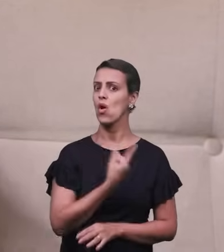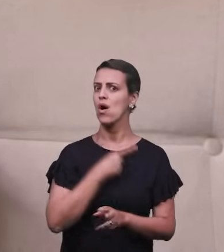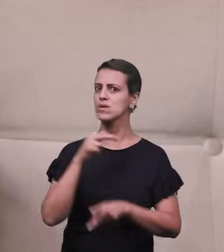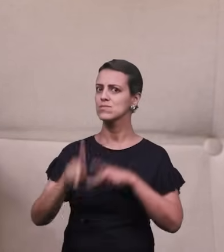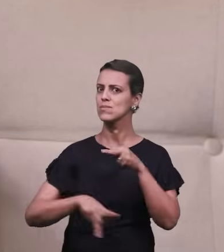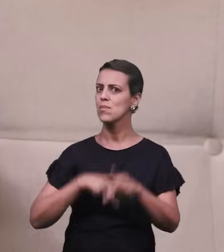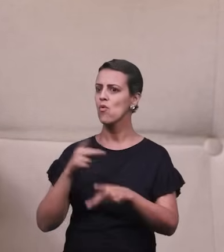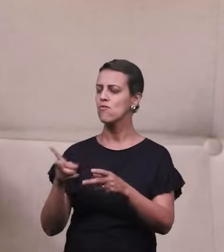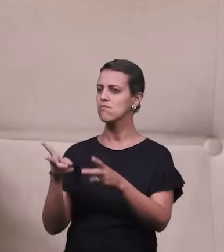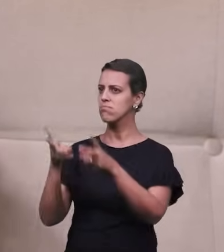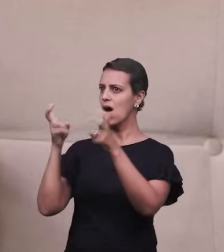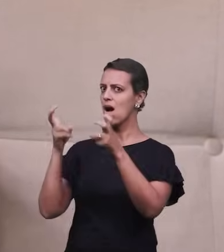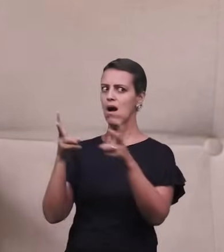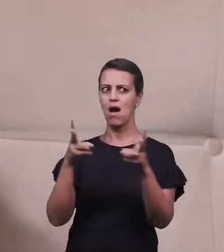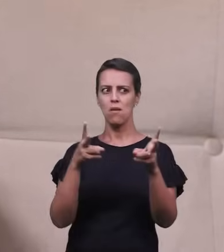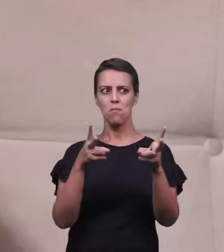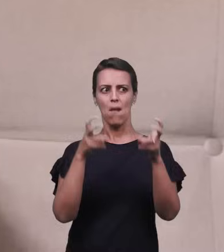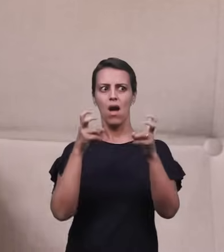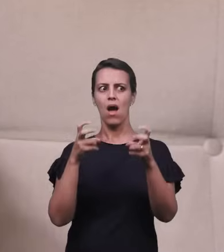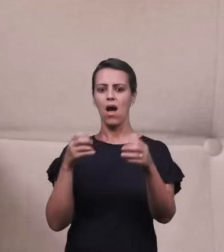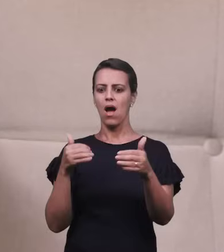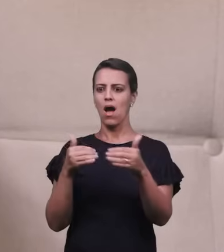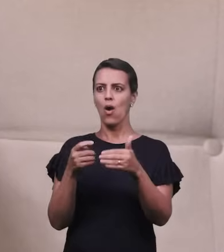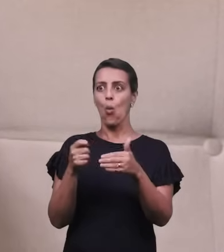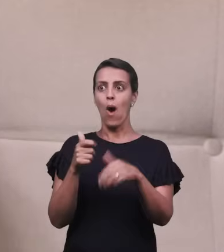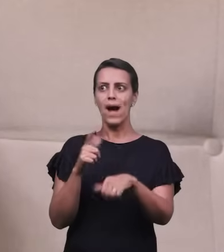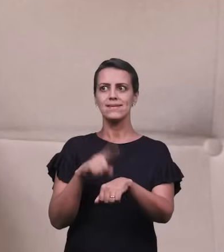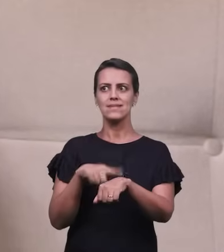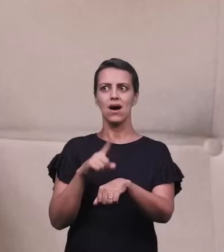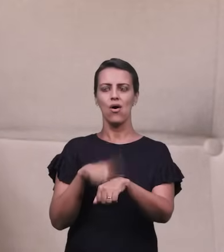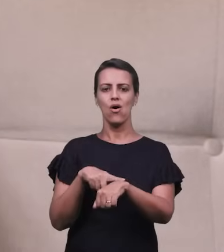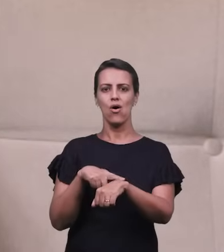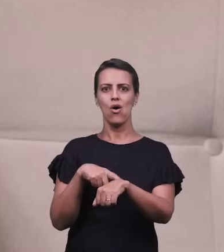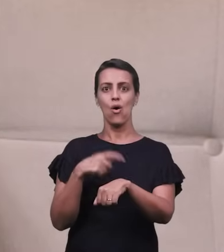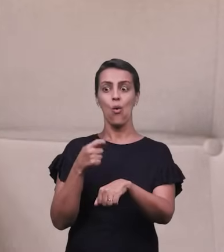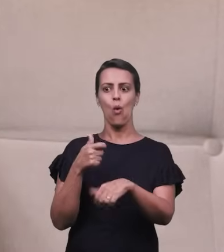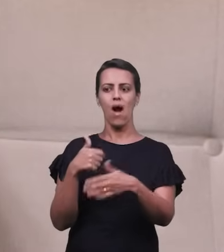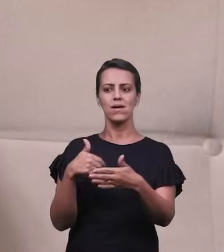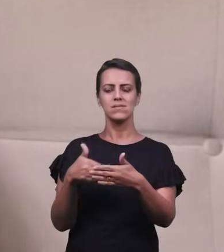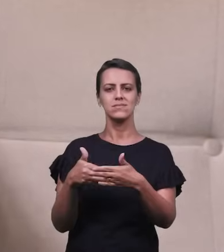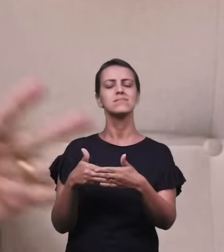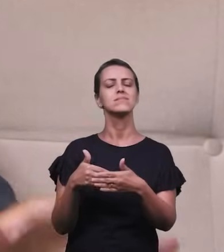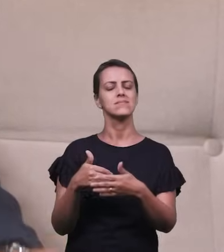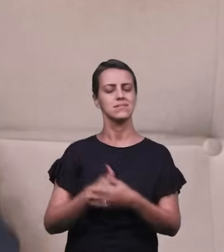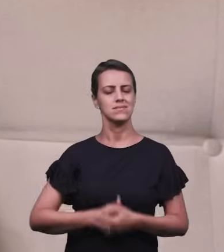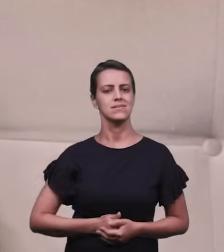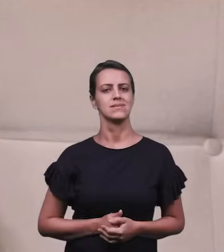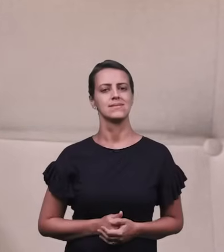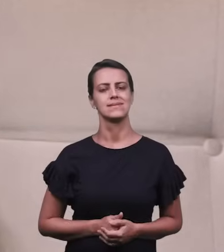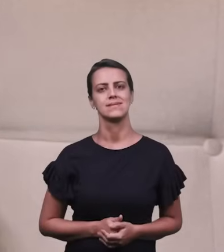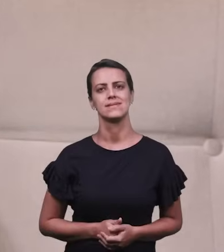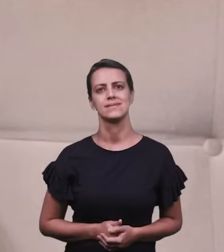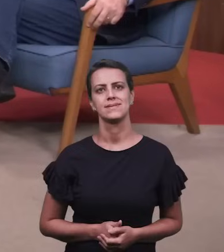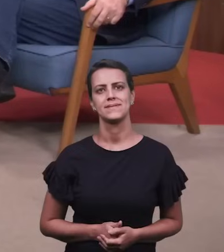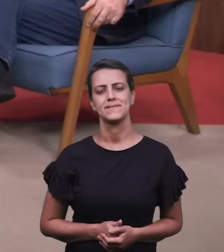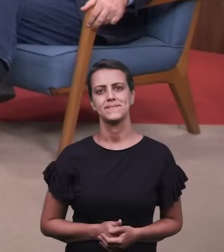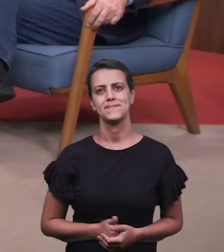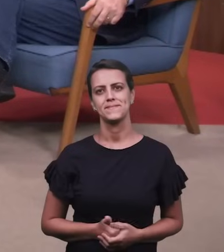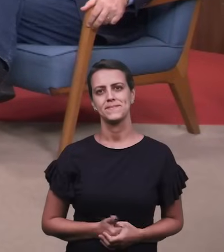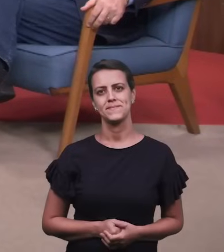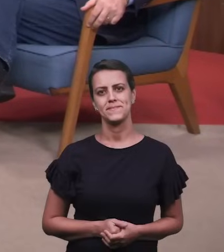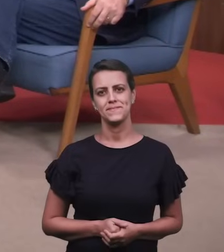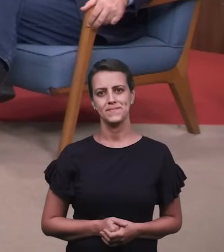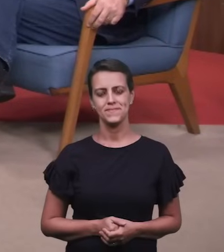porque ela identifica pela palavra, a igreja fiel, identifica pela palavra o momento profético que ela vive. Glória a